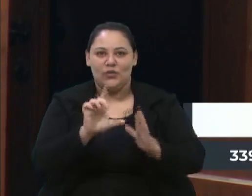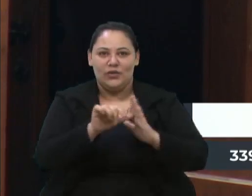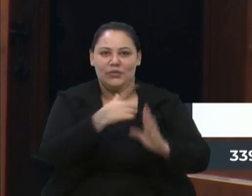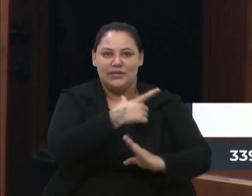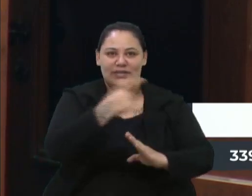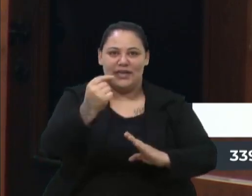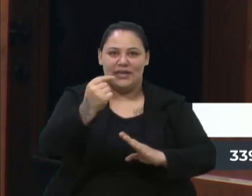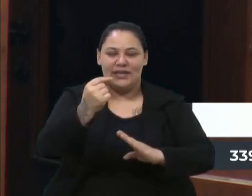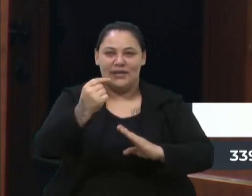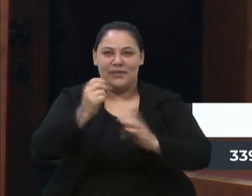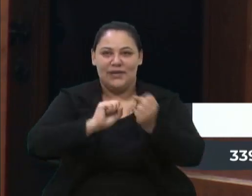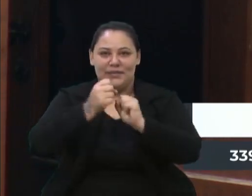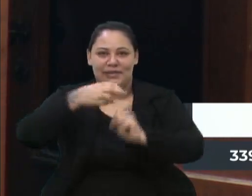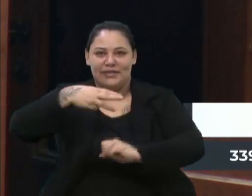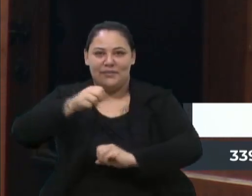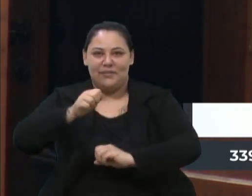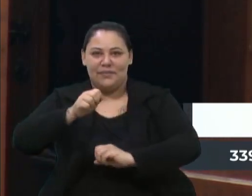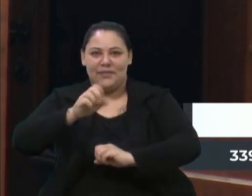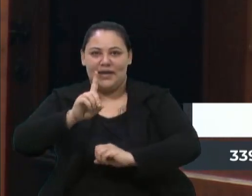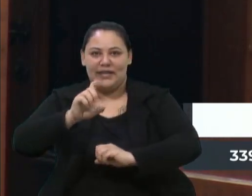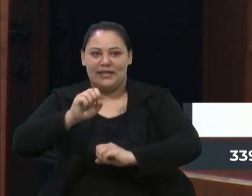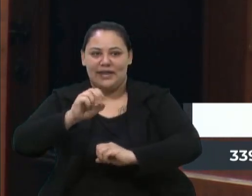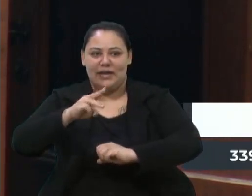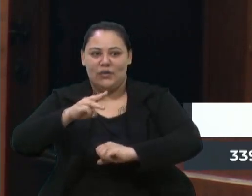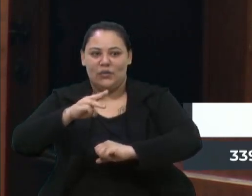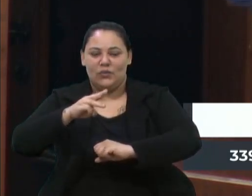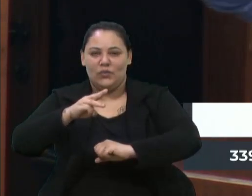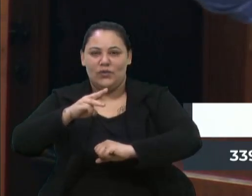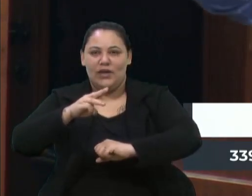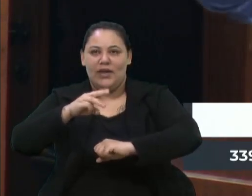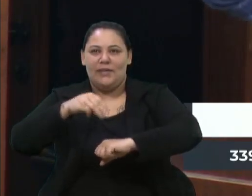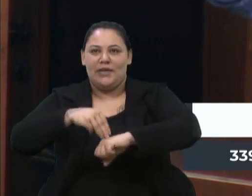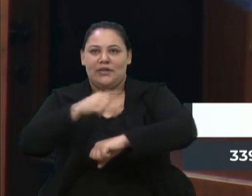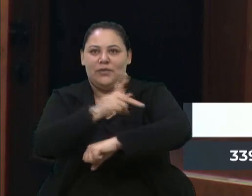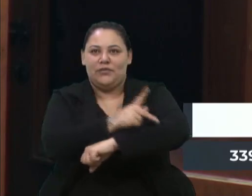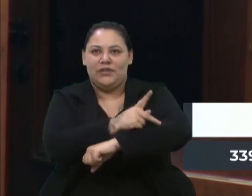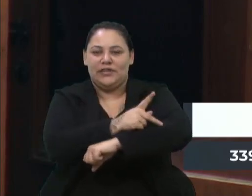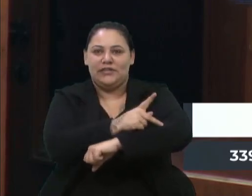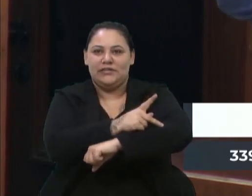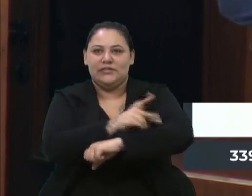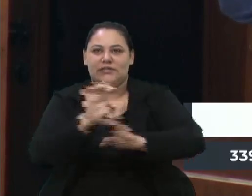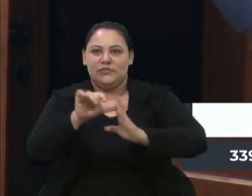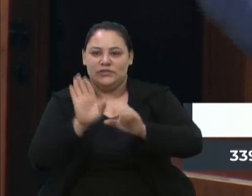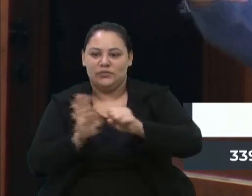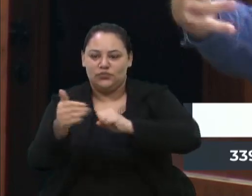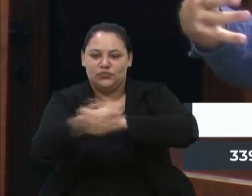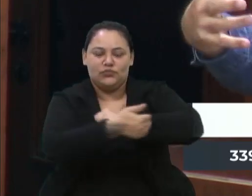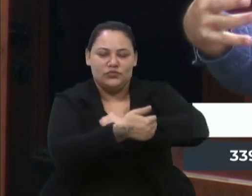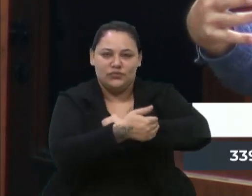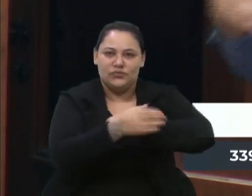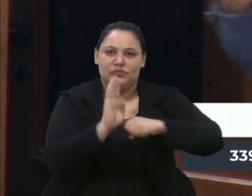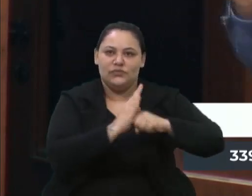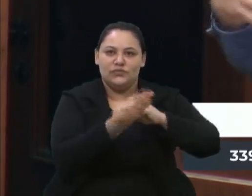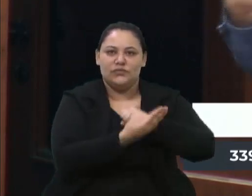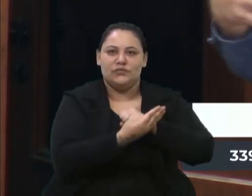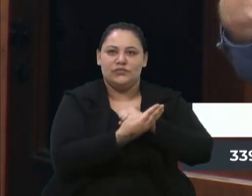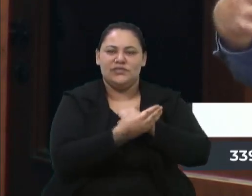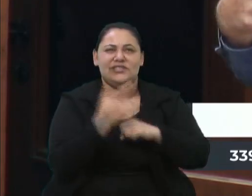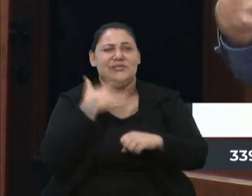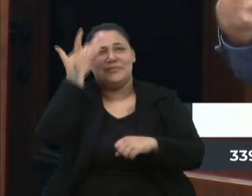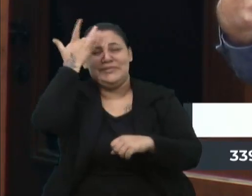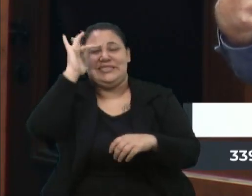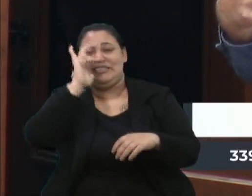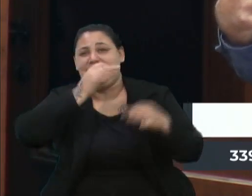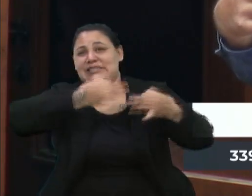madal né ali por trás do aeroporto e fui para o lado de Esplanada e eu não sei mensurar não é possível